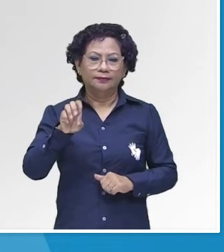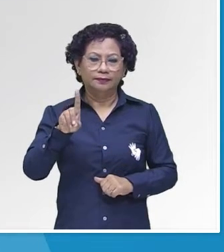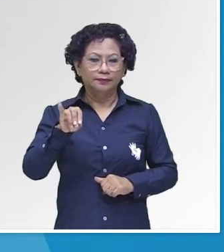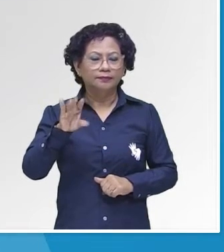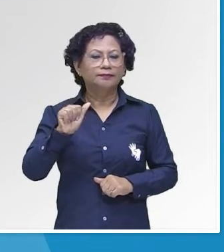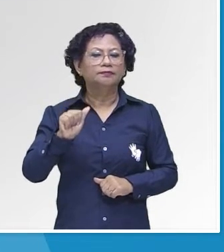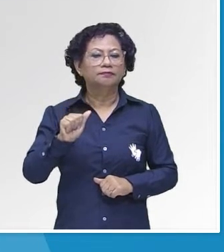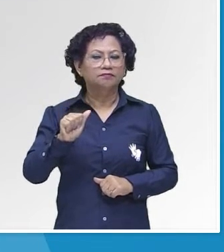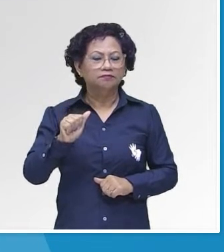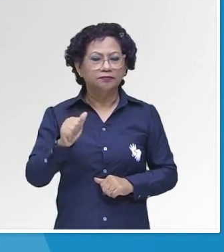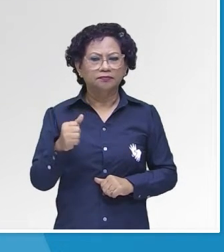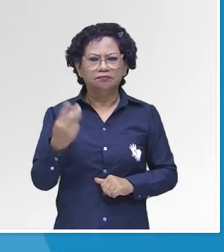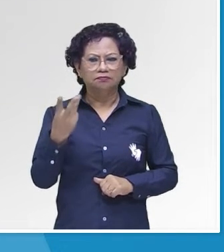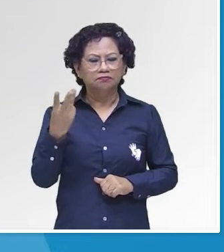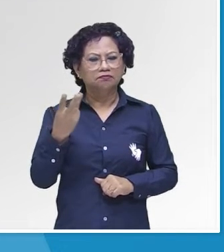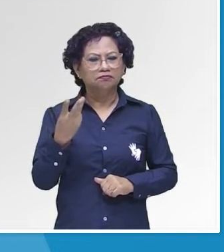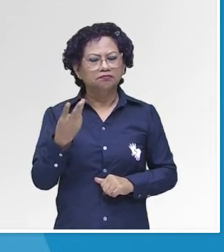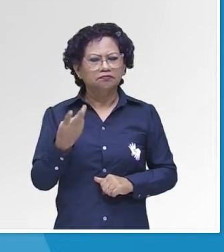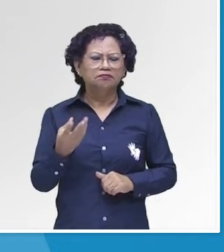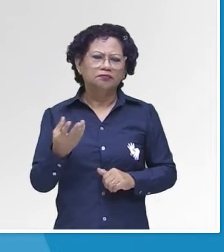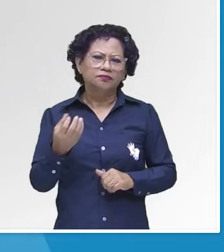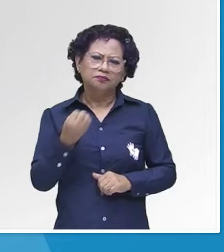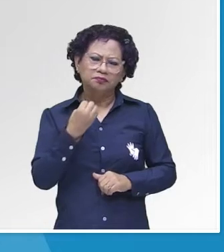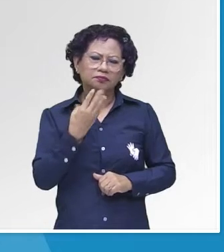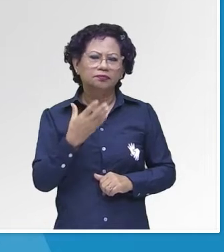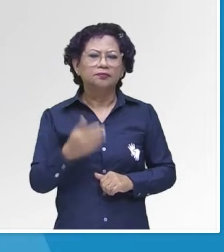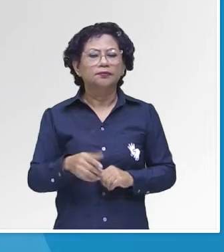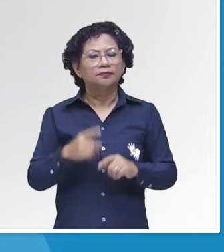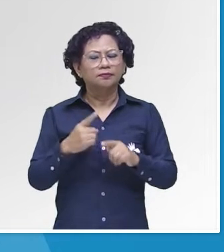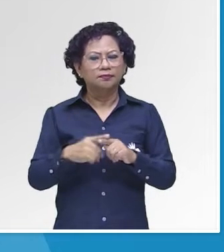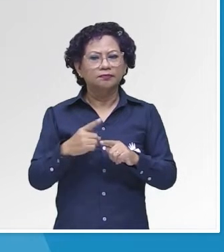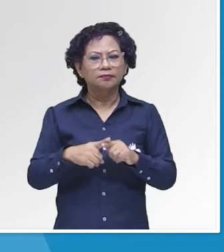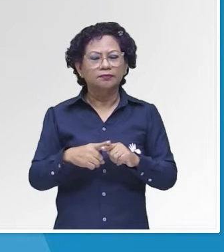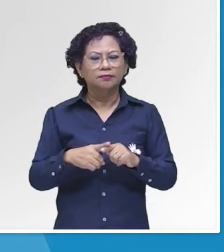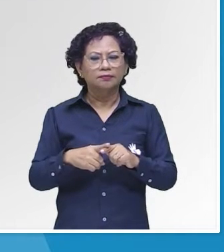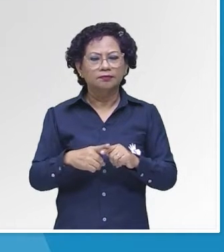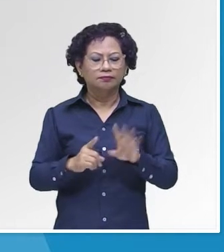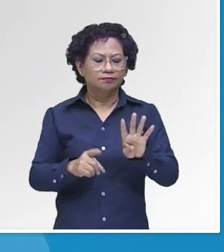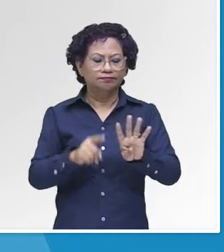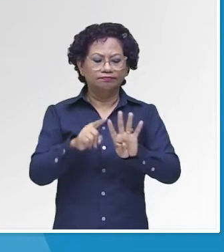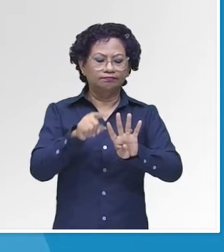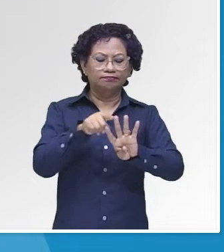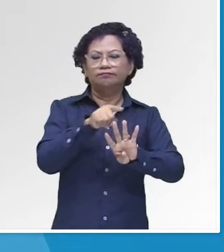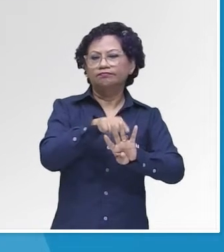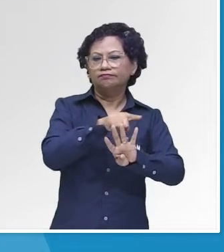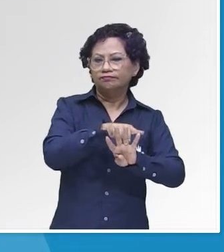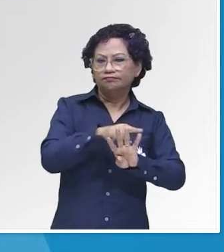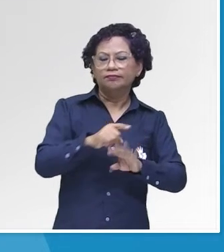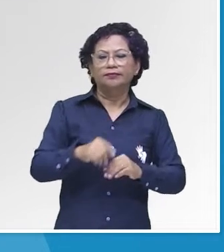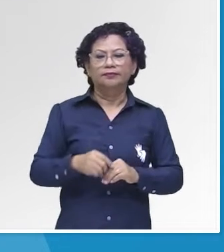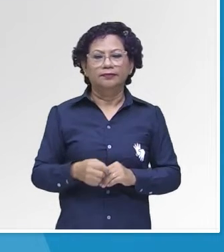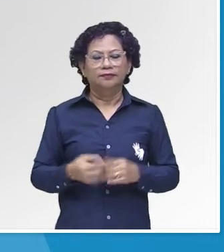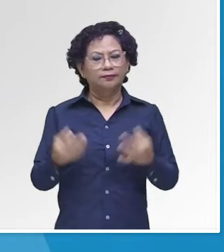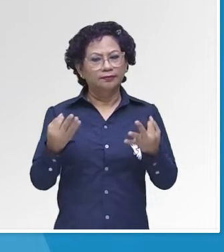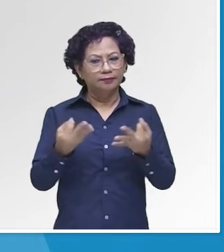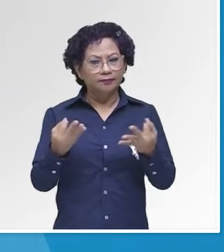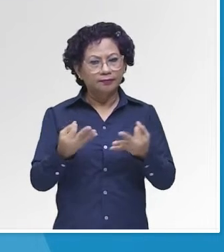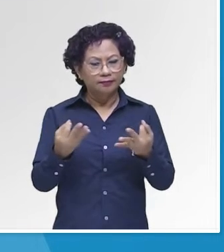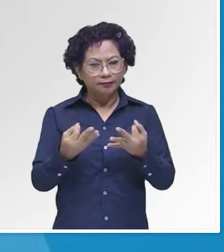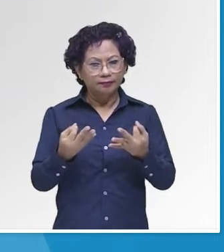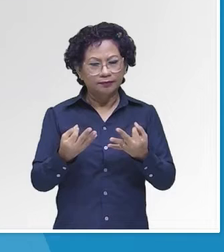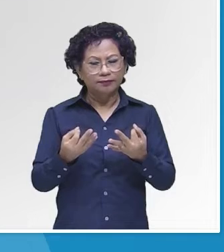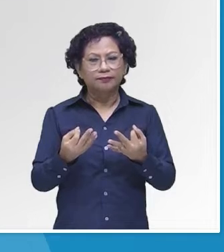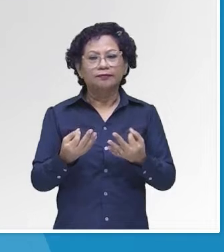satisfatório dos alunos. Por quê? Porque a maioria das alunas se comportaram ou dentro da